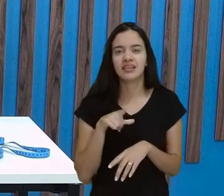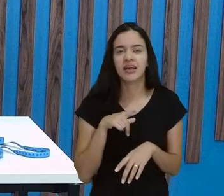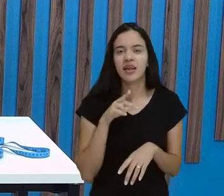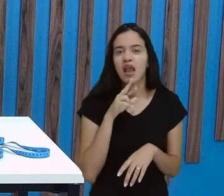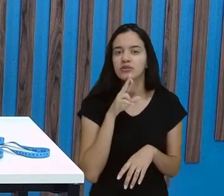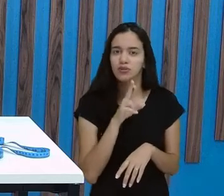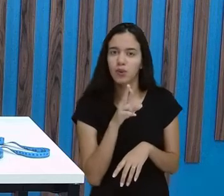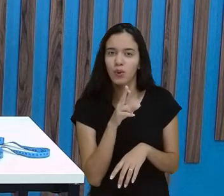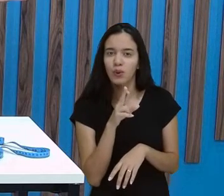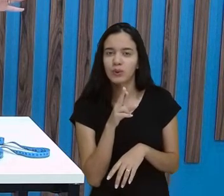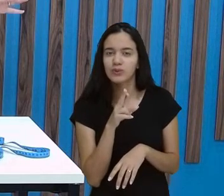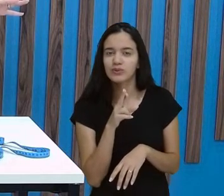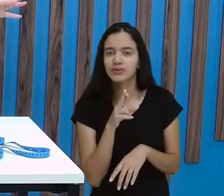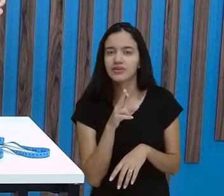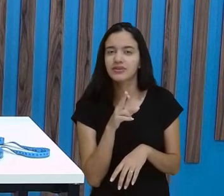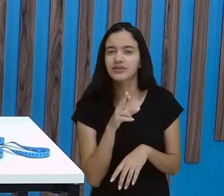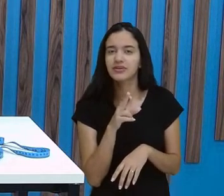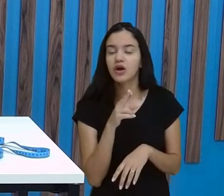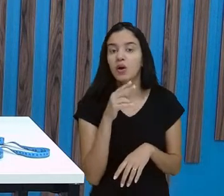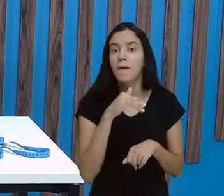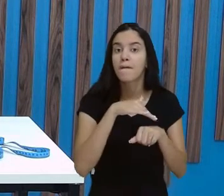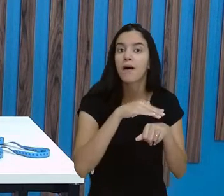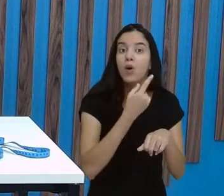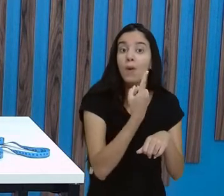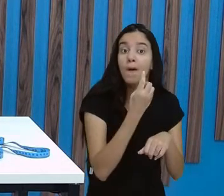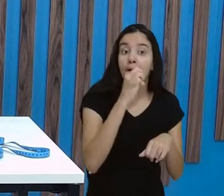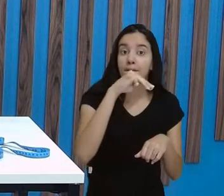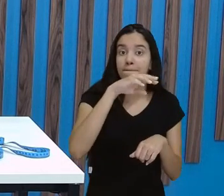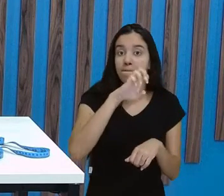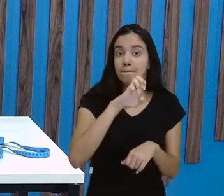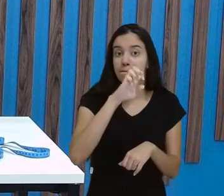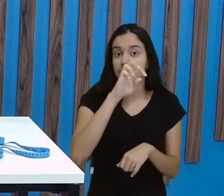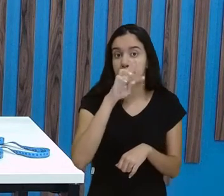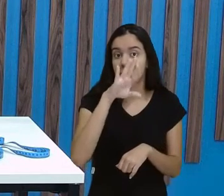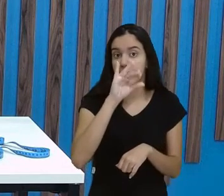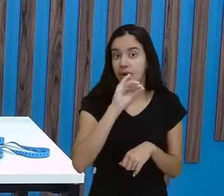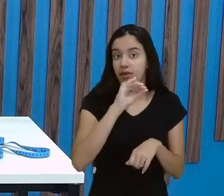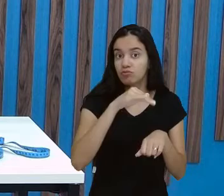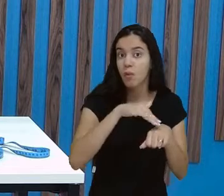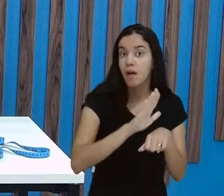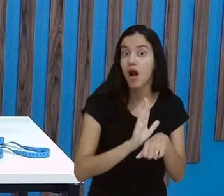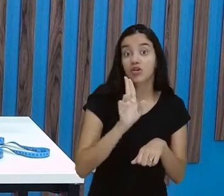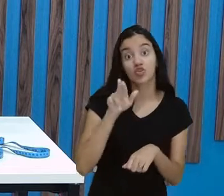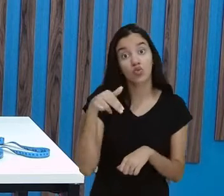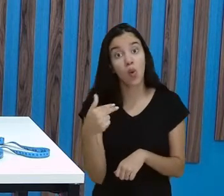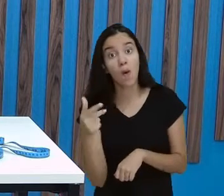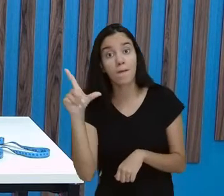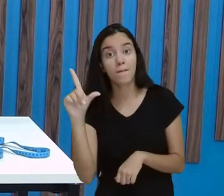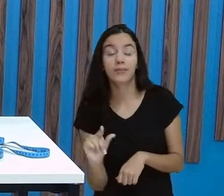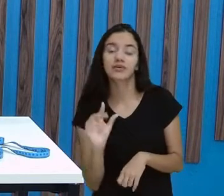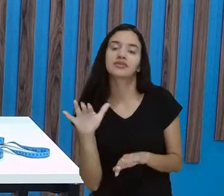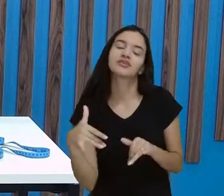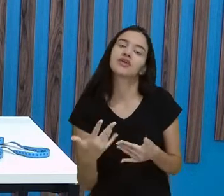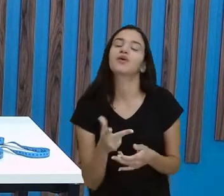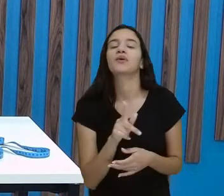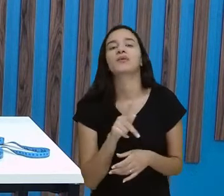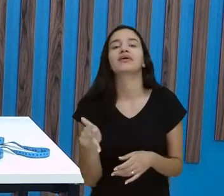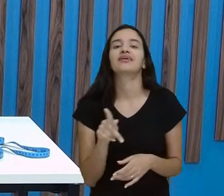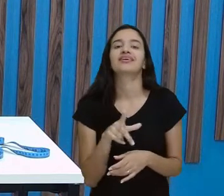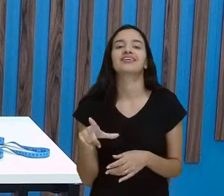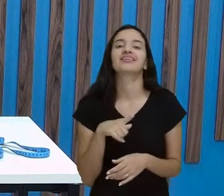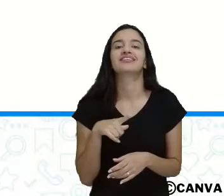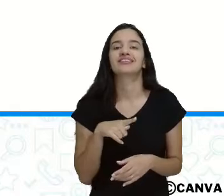aí já respondeu? É mais de 1 metro, menos de 1 metro ou 1 metro? E aí, professora Mauriceia? Com